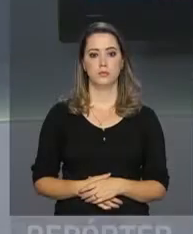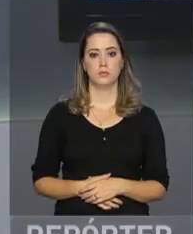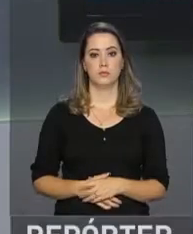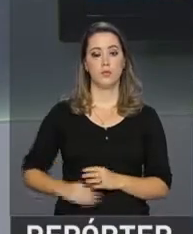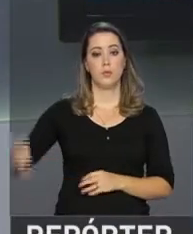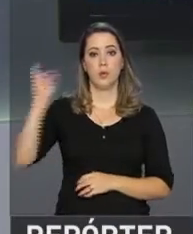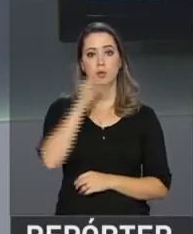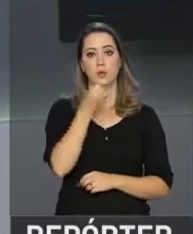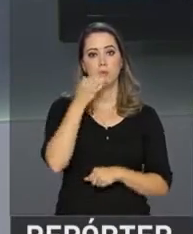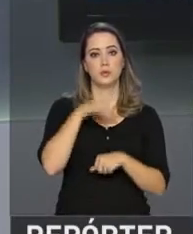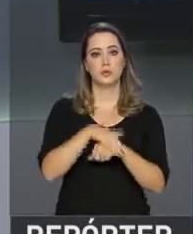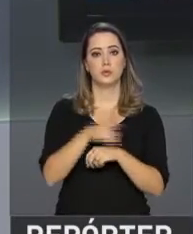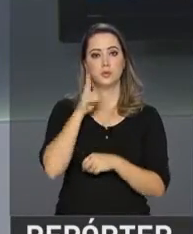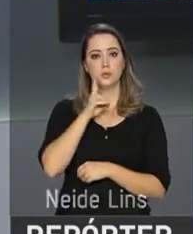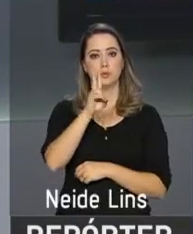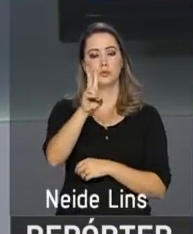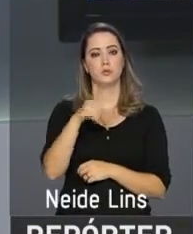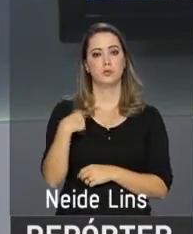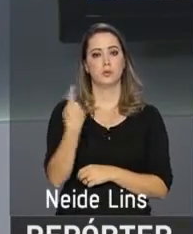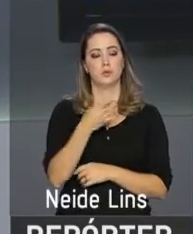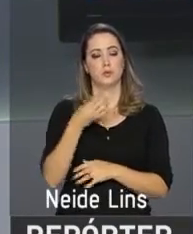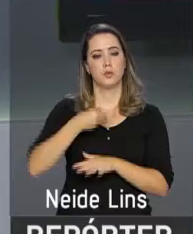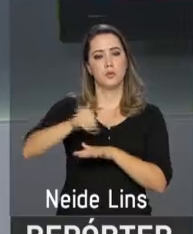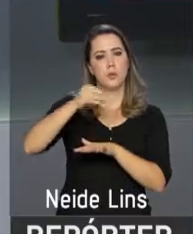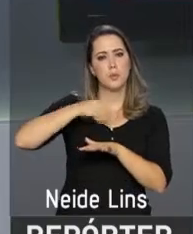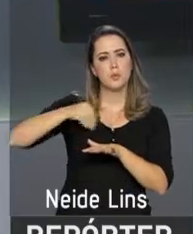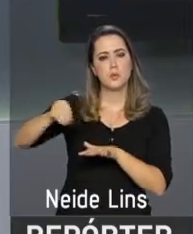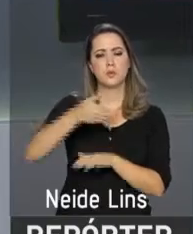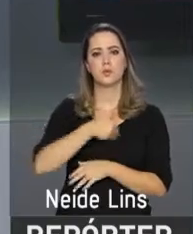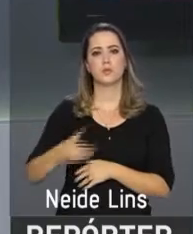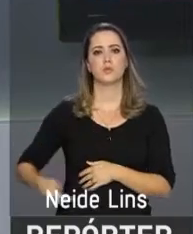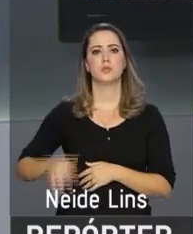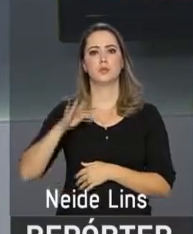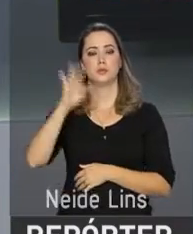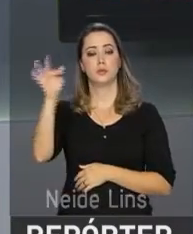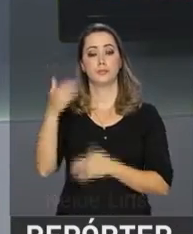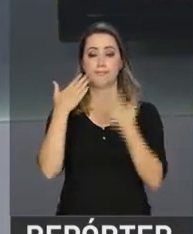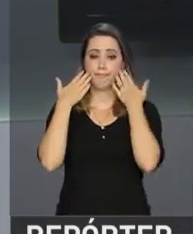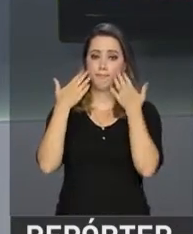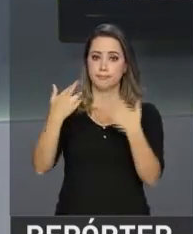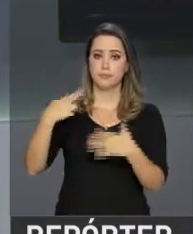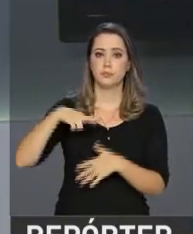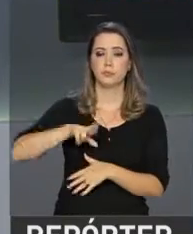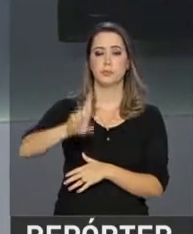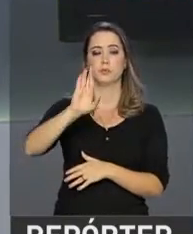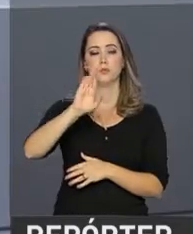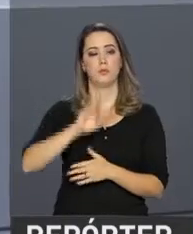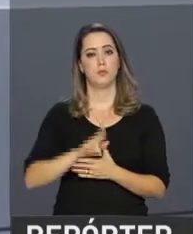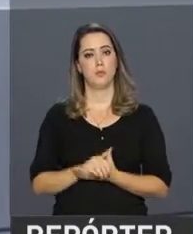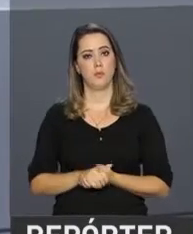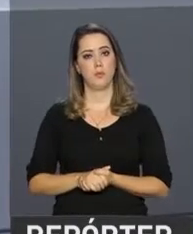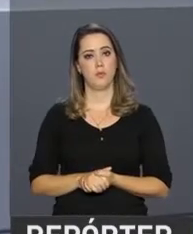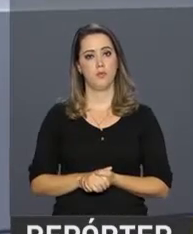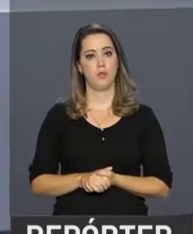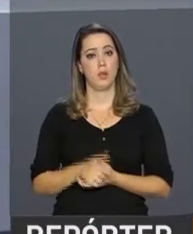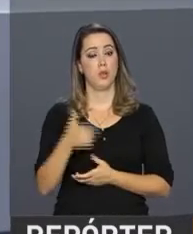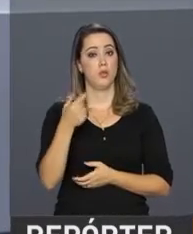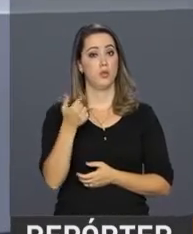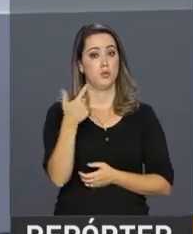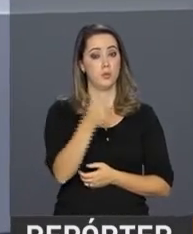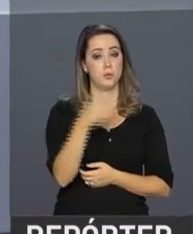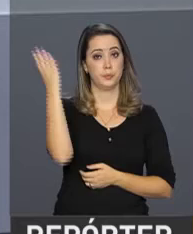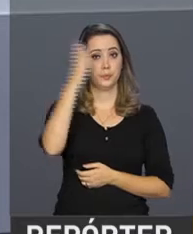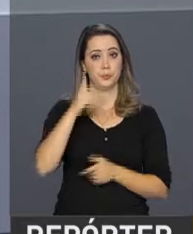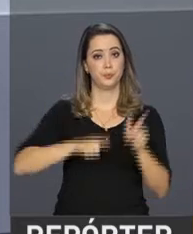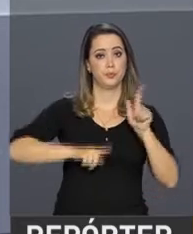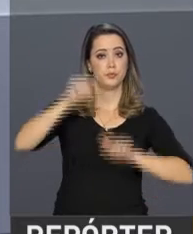Olá, boa noite. Acompanhe com a gente as notícias do governo federal em mais uma edição do Repórter NBR. Em 2017, o